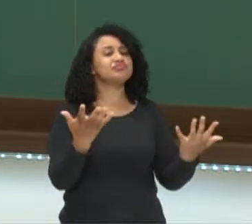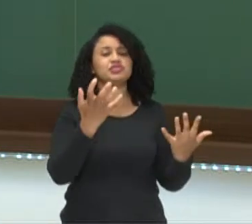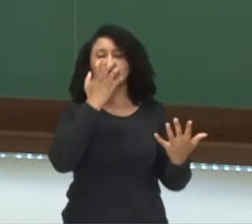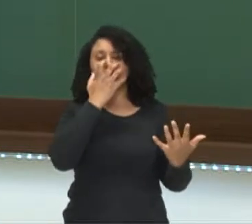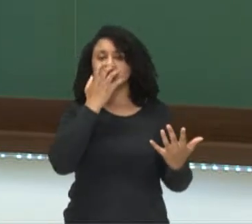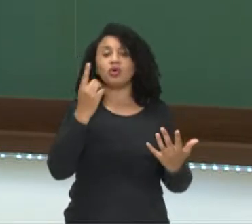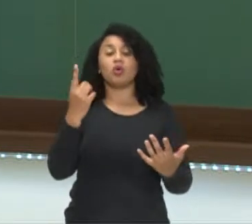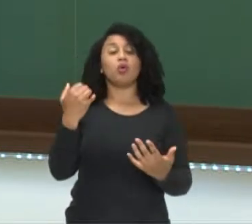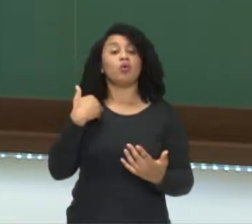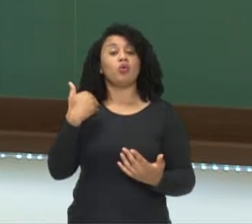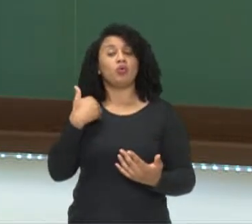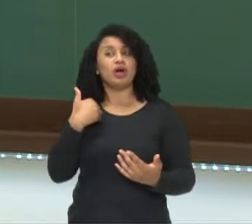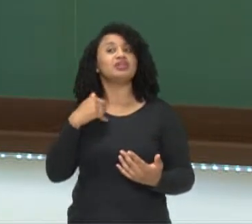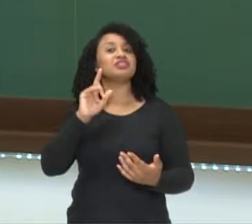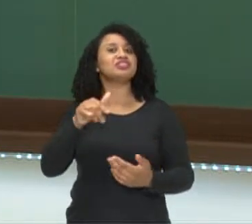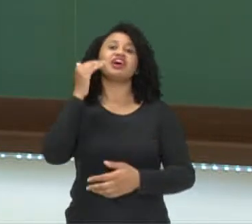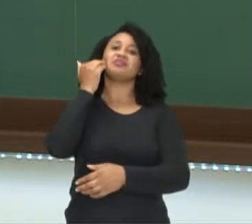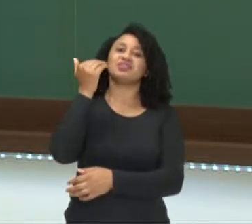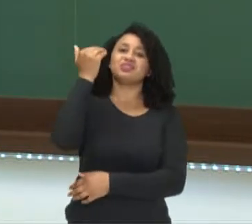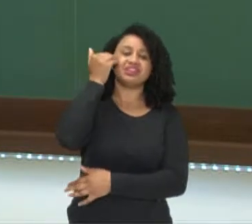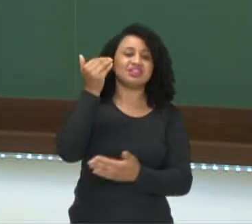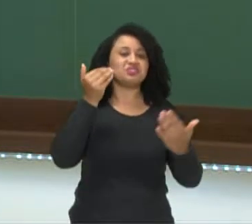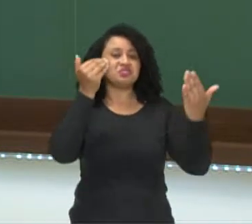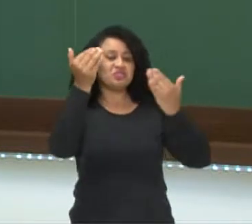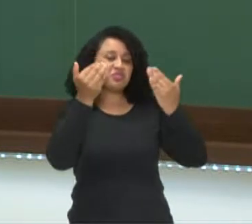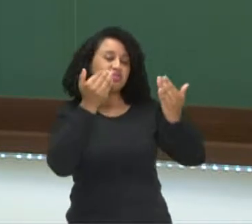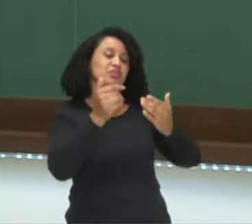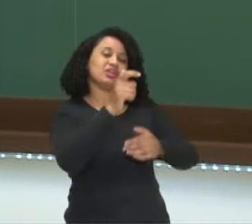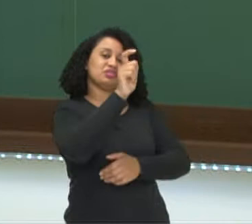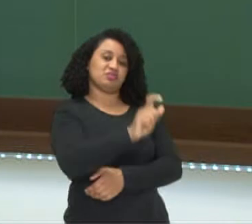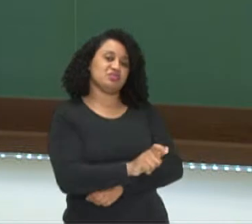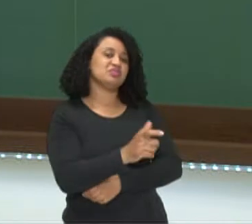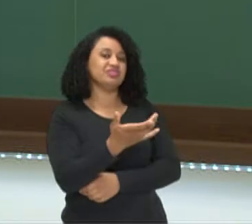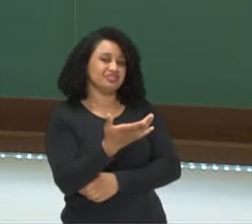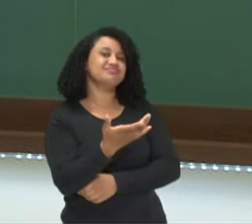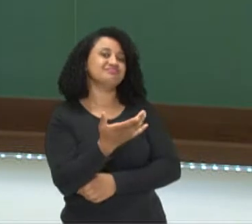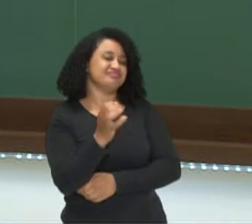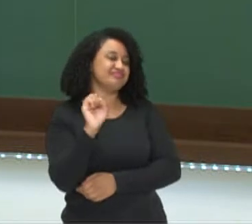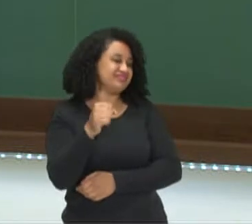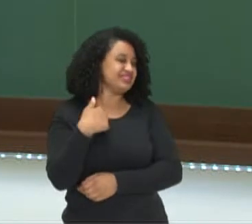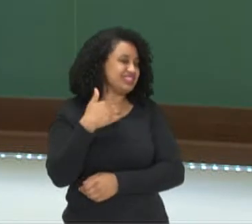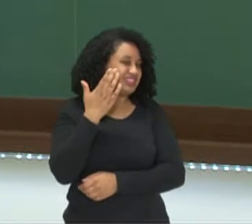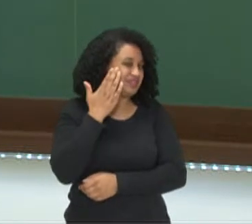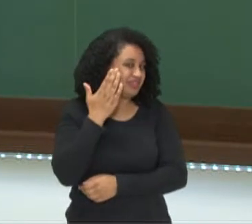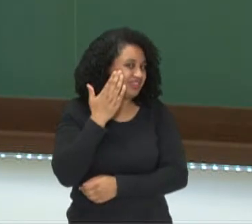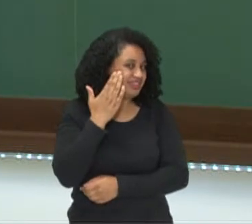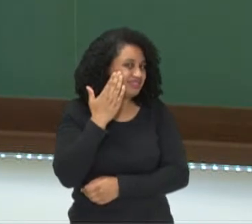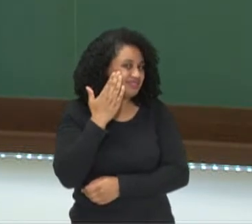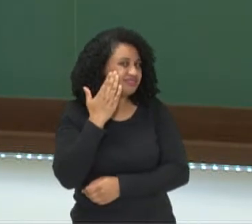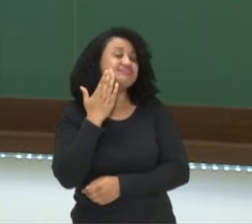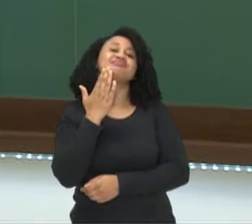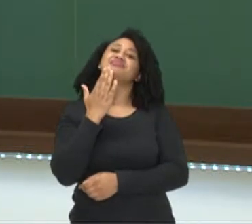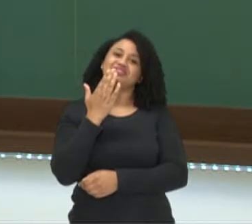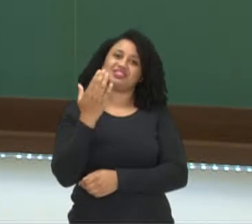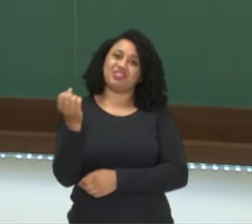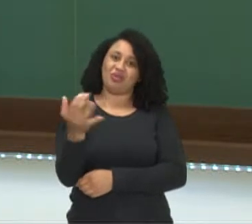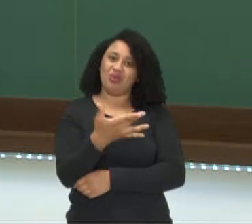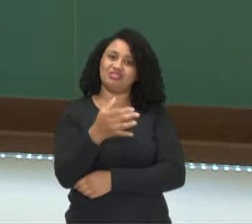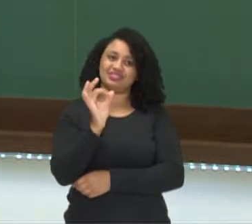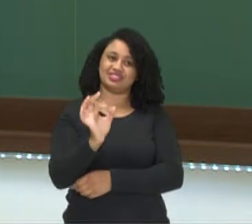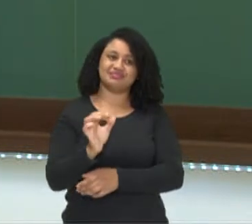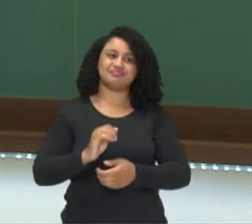1 ano, ele já é um adolescentinho comparando o temperamento. Pois é, sabia disso? É novidade,